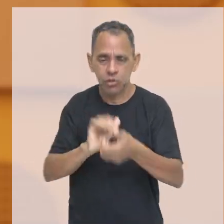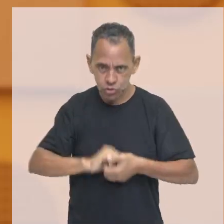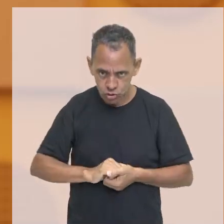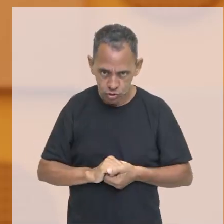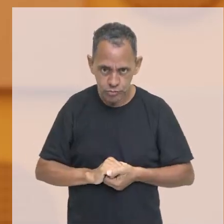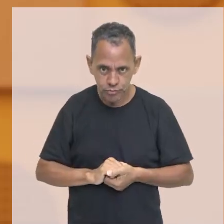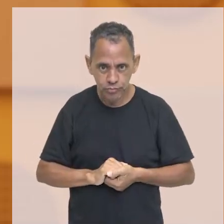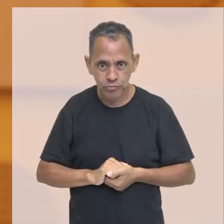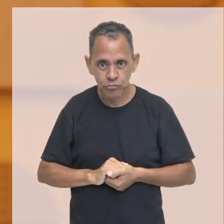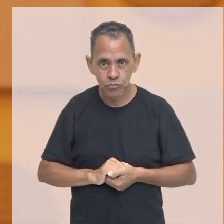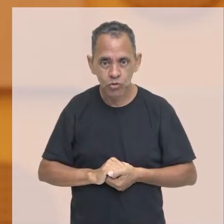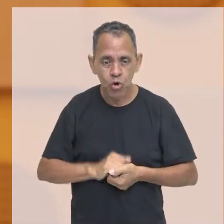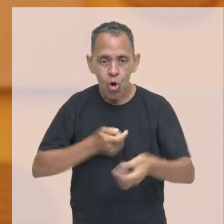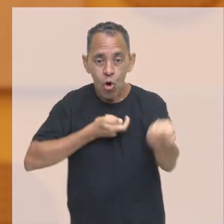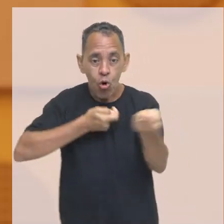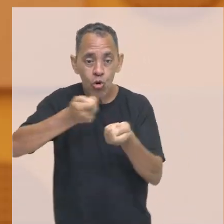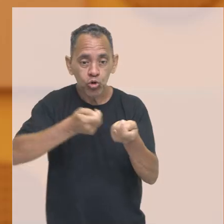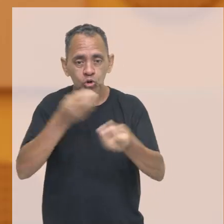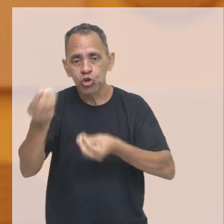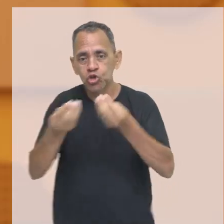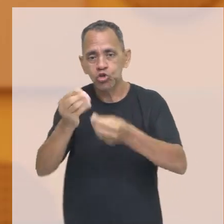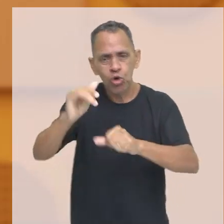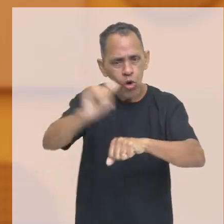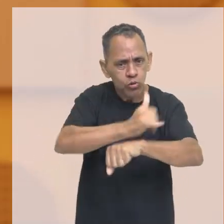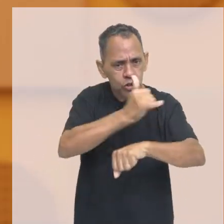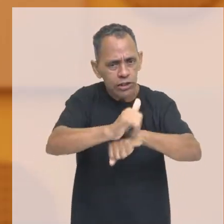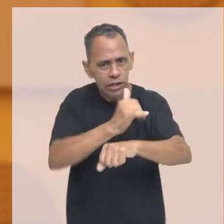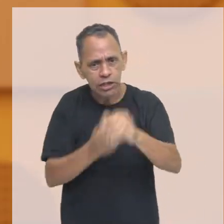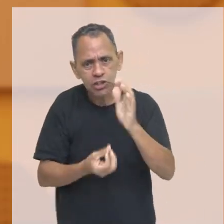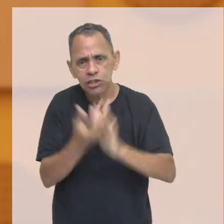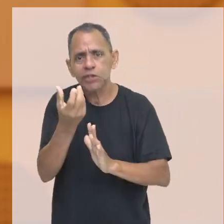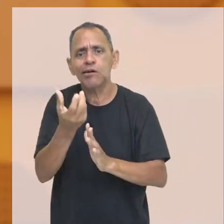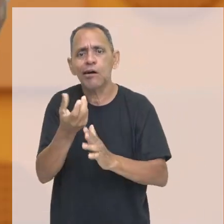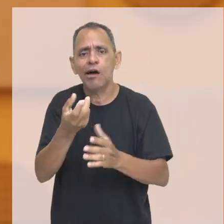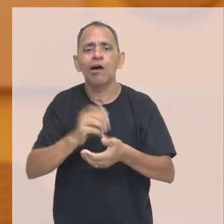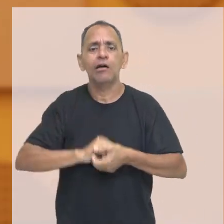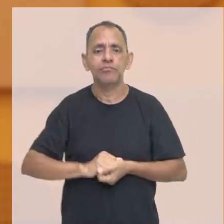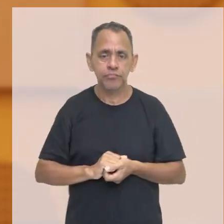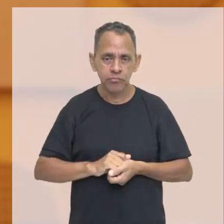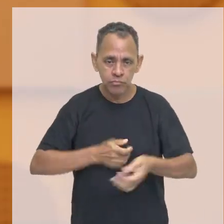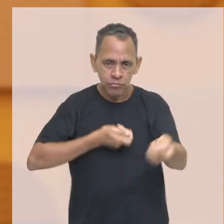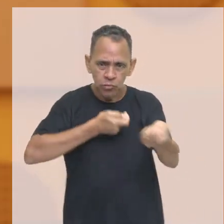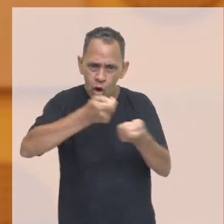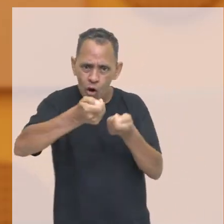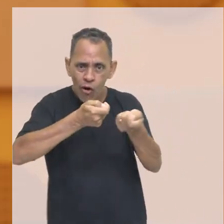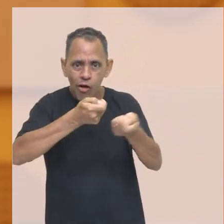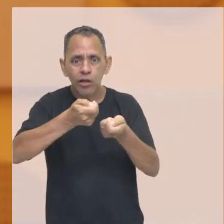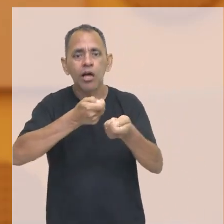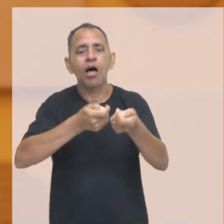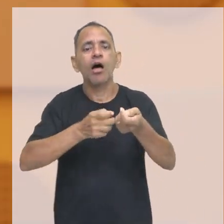coordenar essas medidas governamentais para a Amazônia. Medidas que, mais uma vez, vinham de fora para dentro, não levavam em consideração